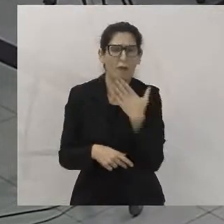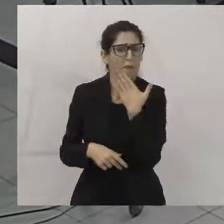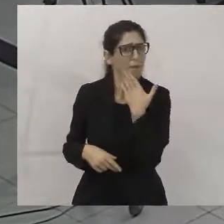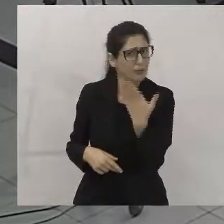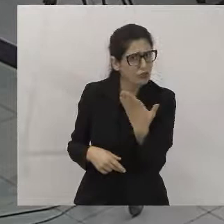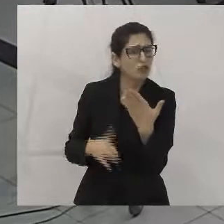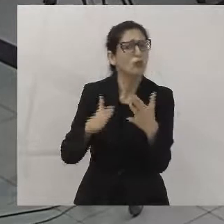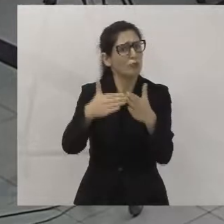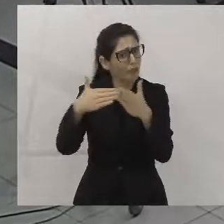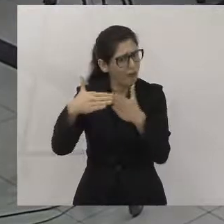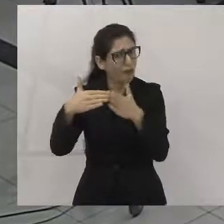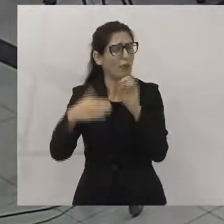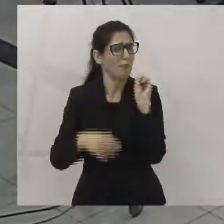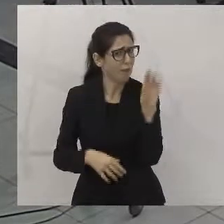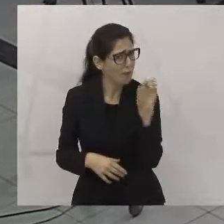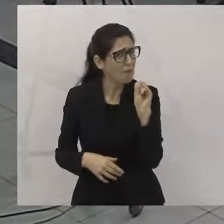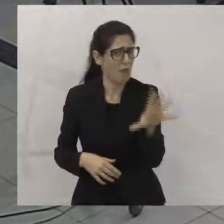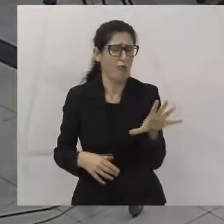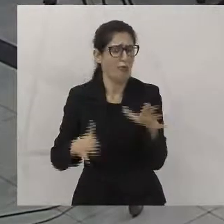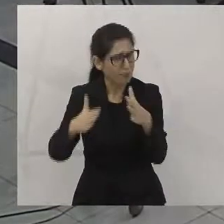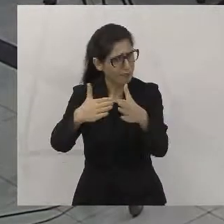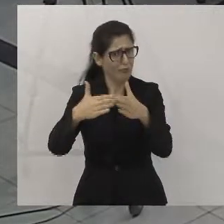você se retire